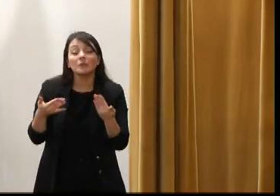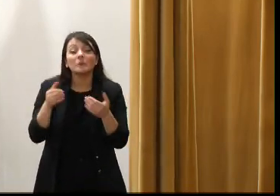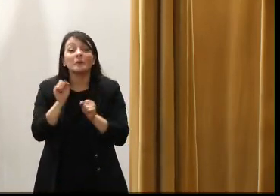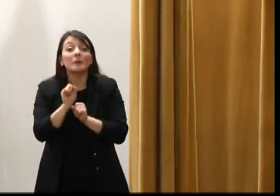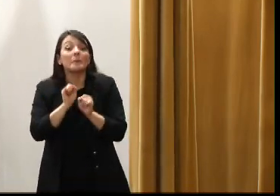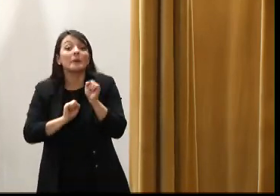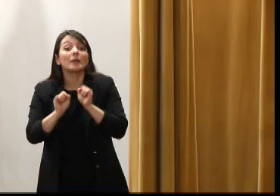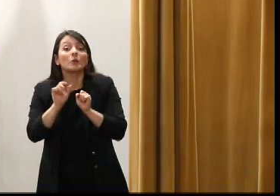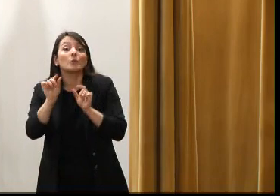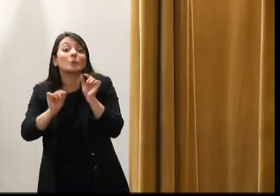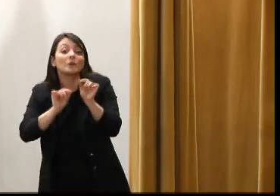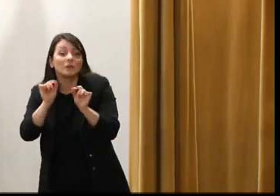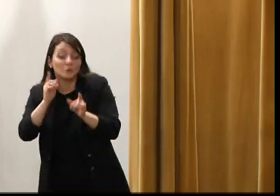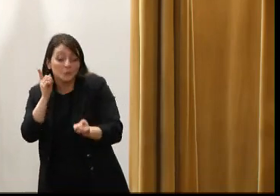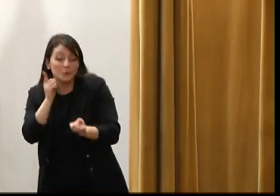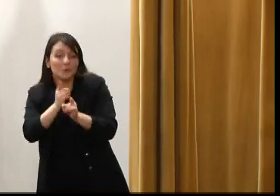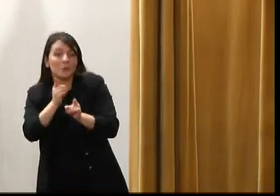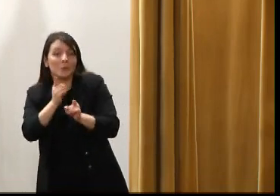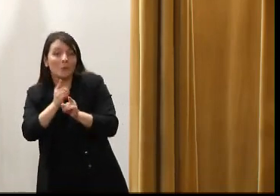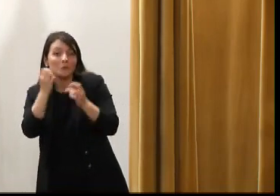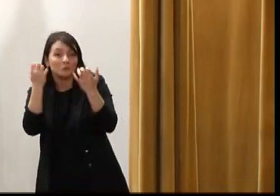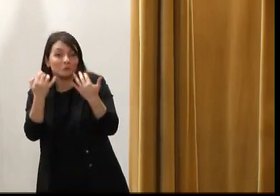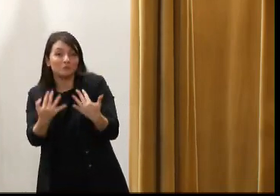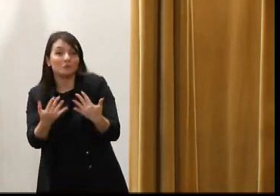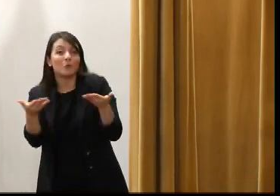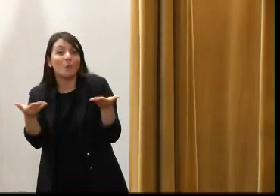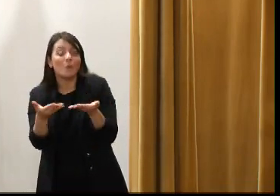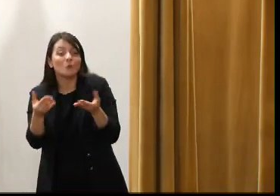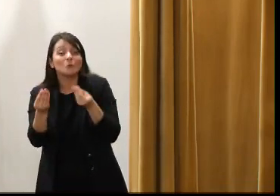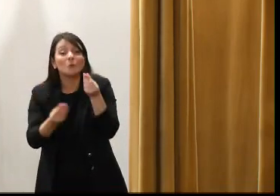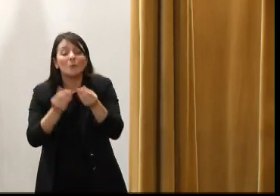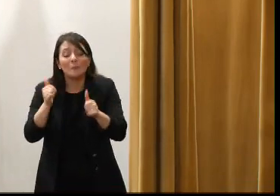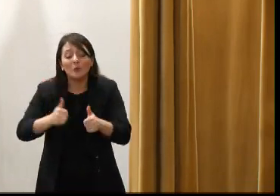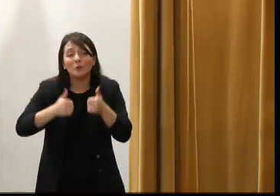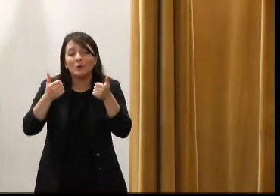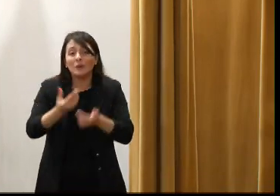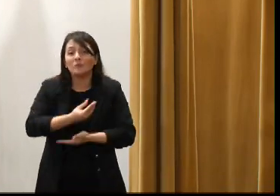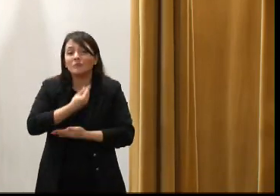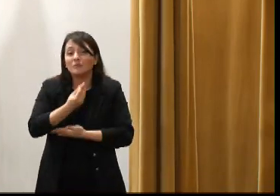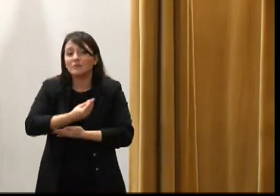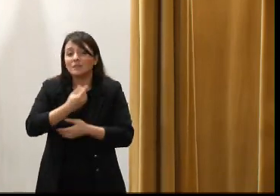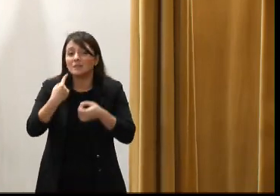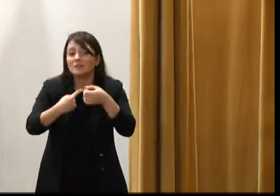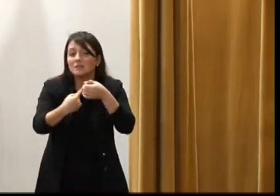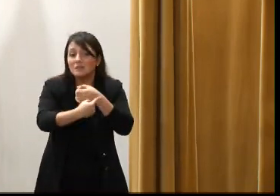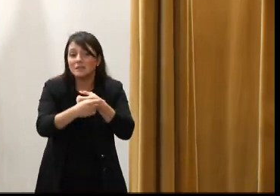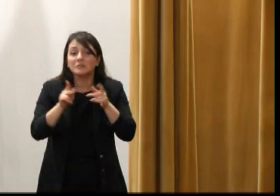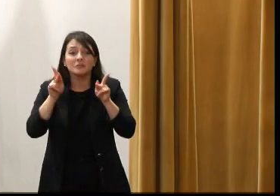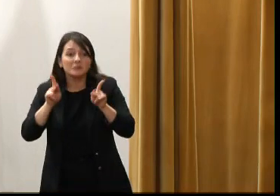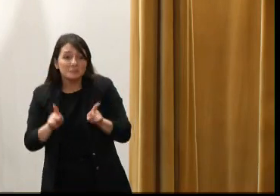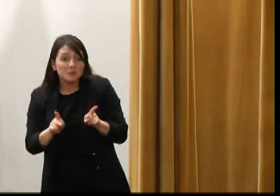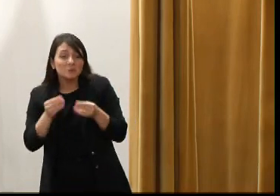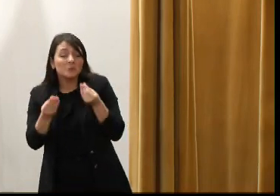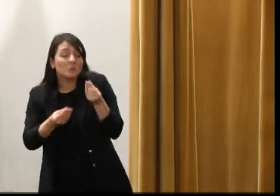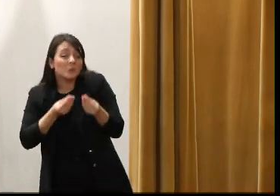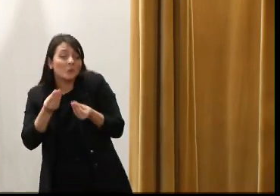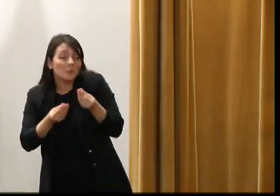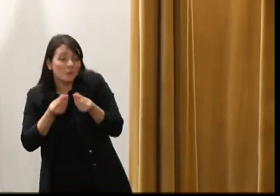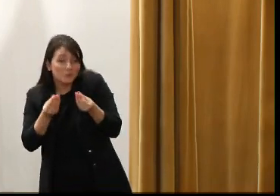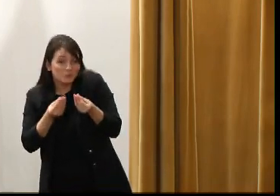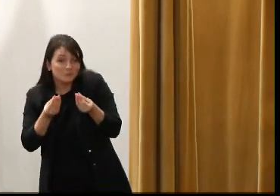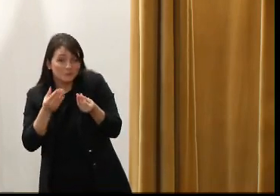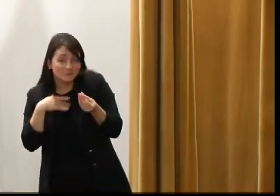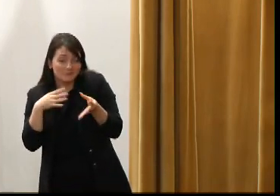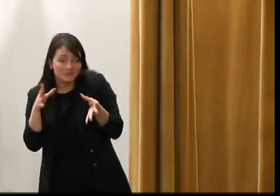do encontro de uma conferência, né? Como é que a gente pode melhorar a vida da cidade e das pessoas? Pudesse resumir de forma muito singela.